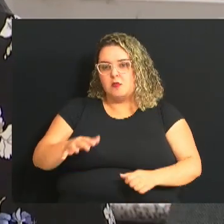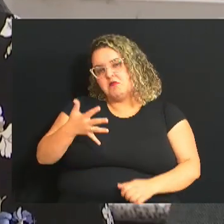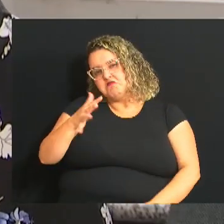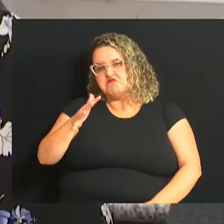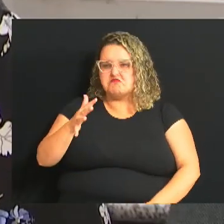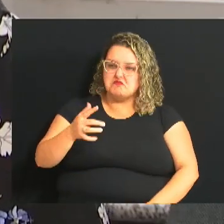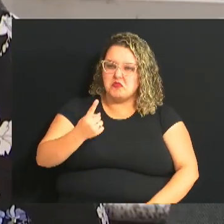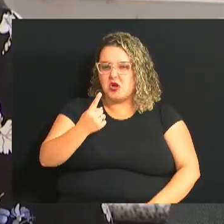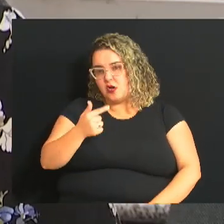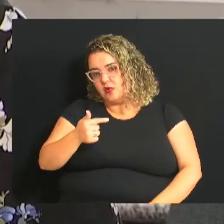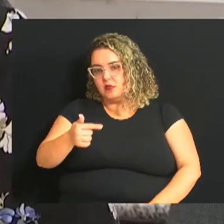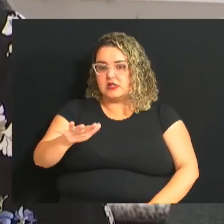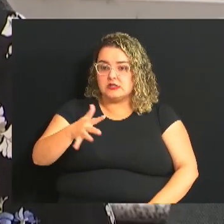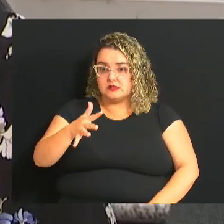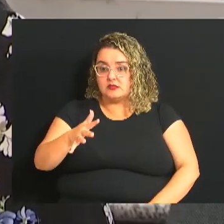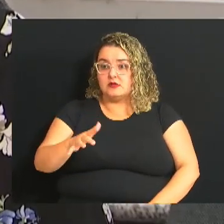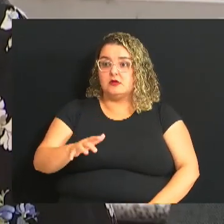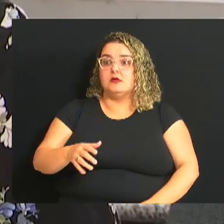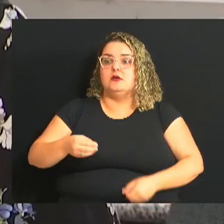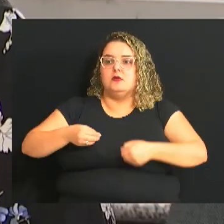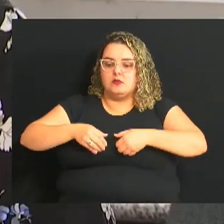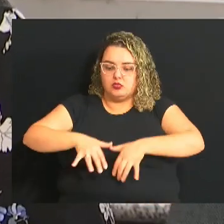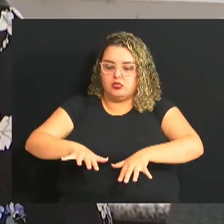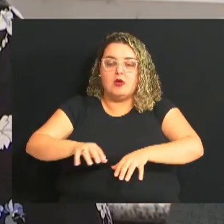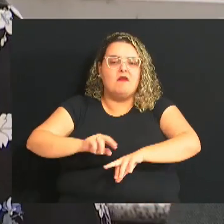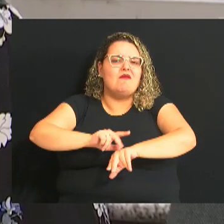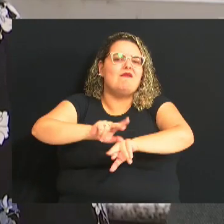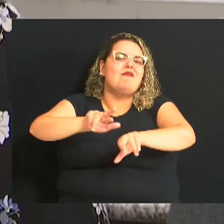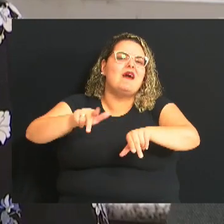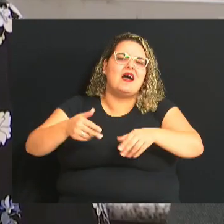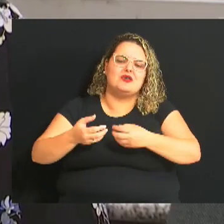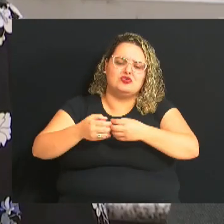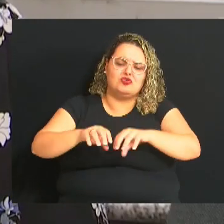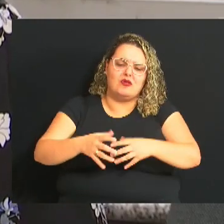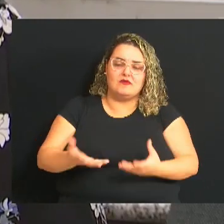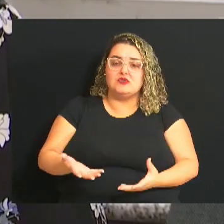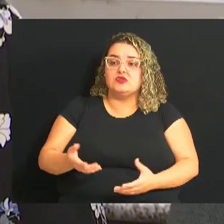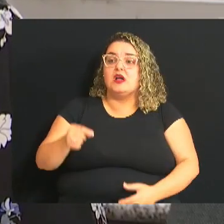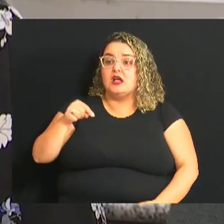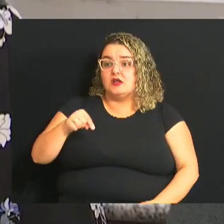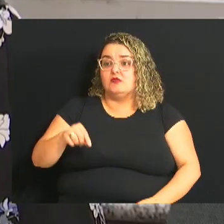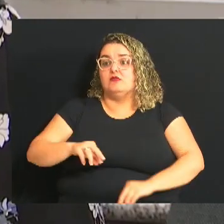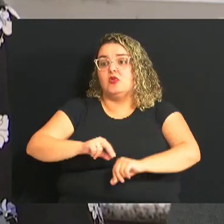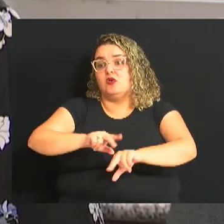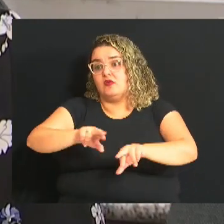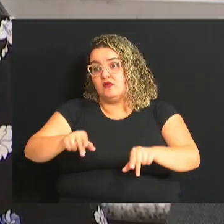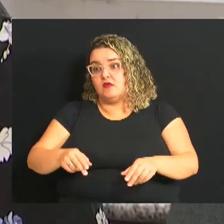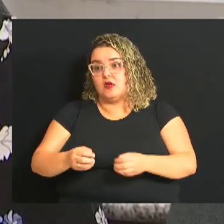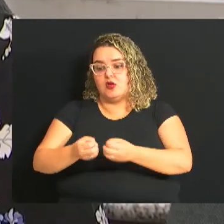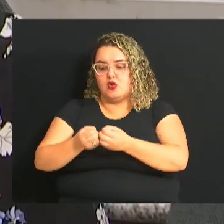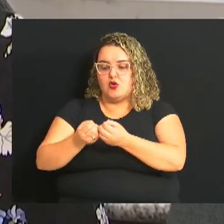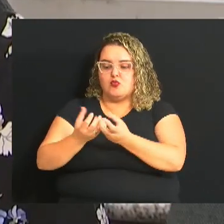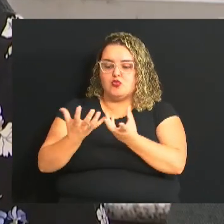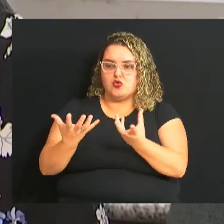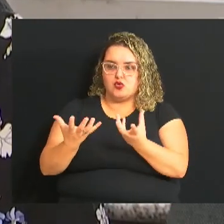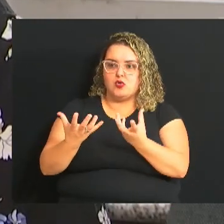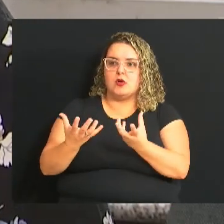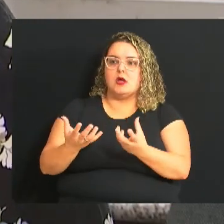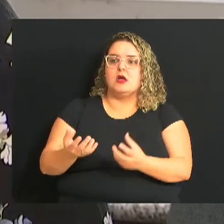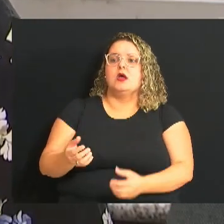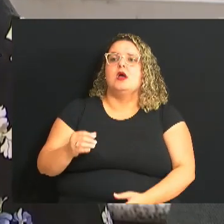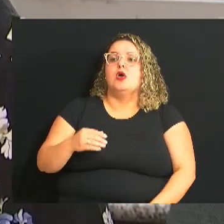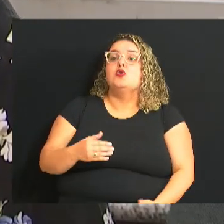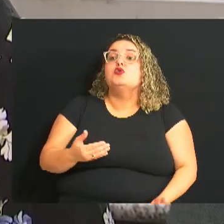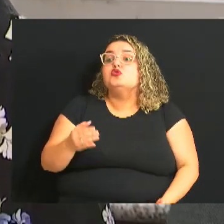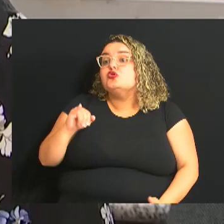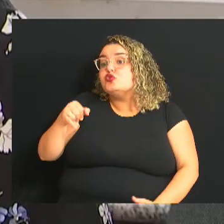1 semana para depositar centenas de ovos. Aí desses ovinhos vão eclodir as fases juvenis, que a gente